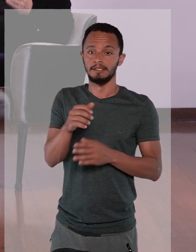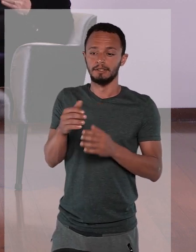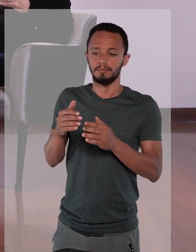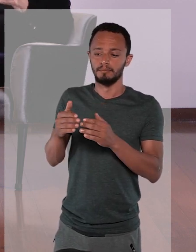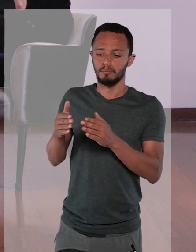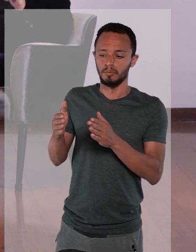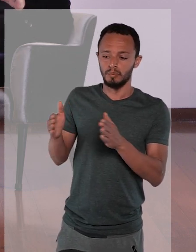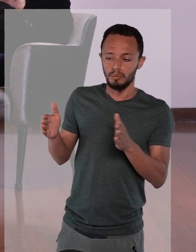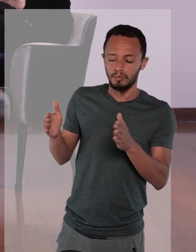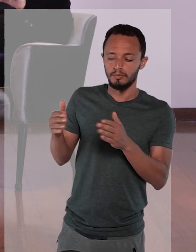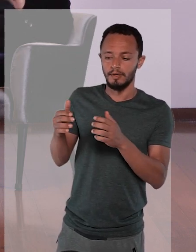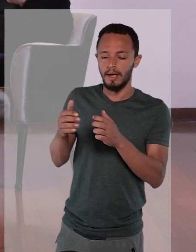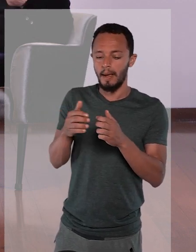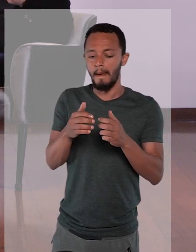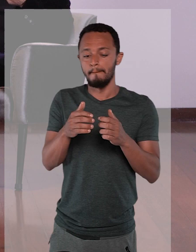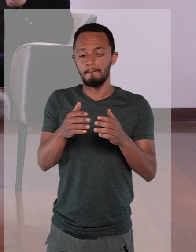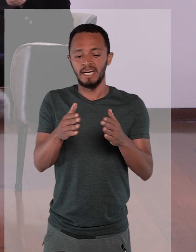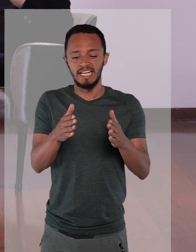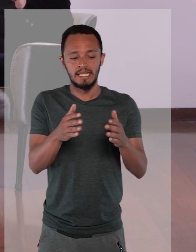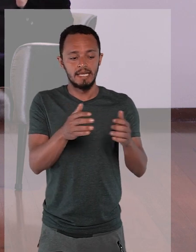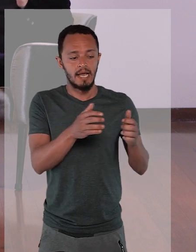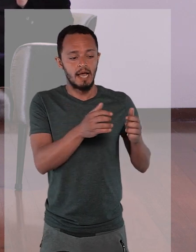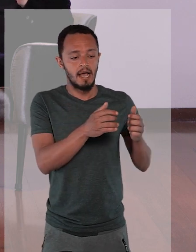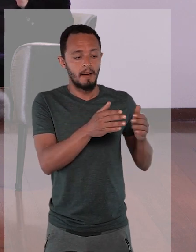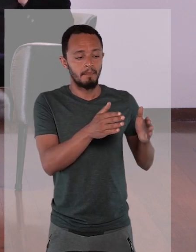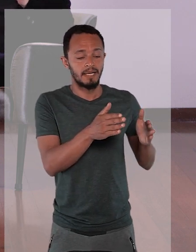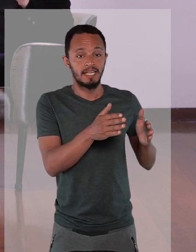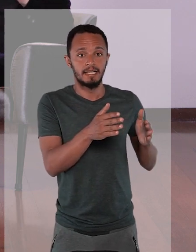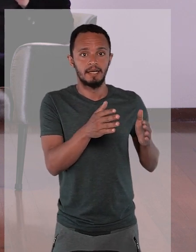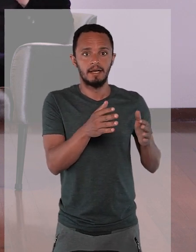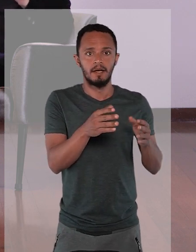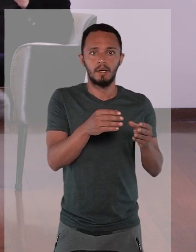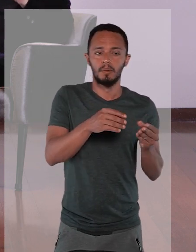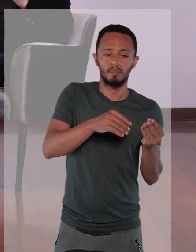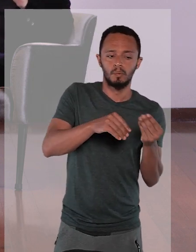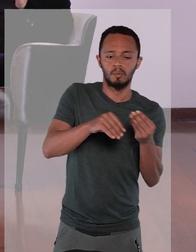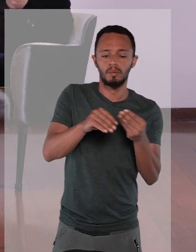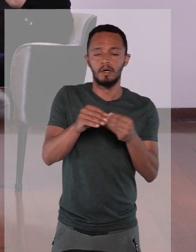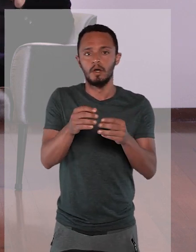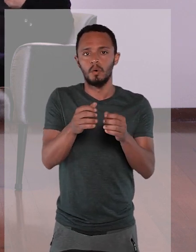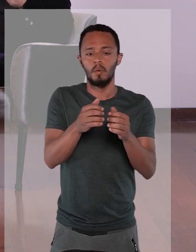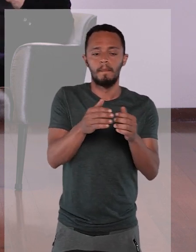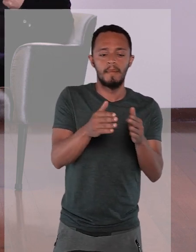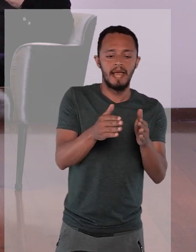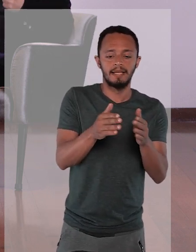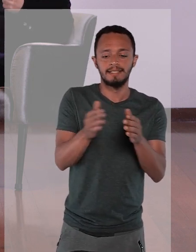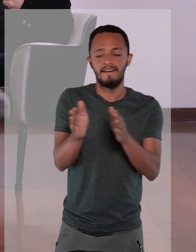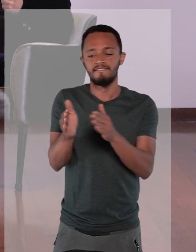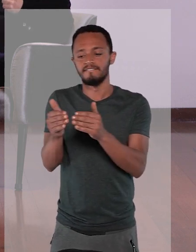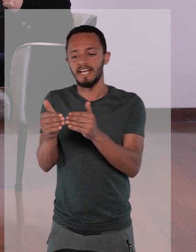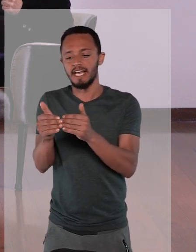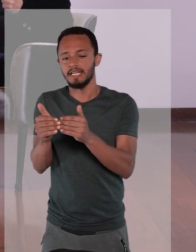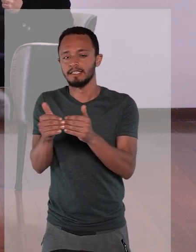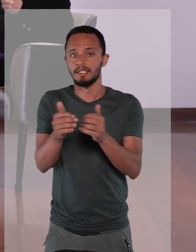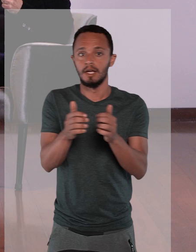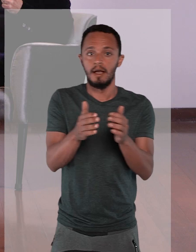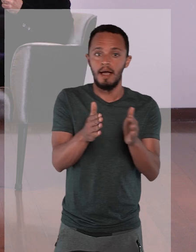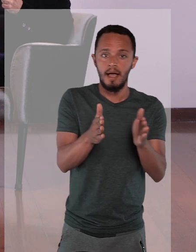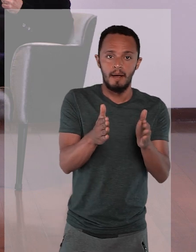tudo, sempre vinha uma pergunta e um comentário muito interessante, né?